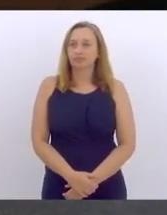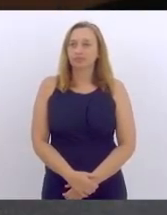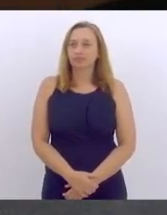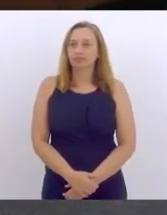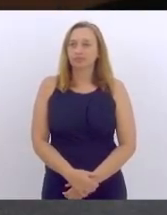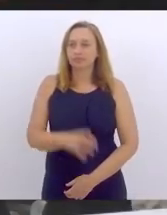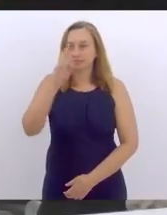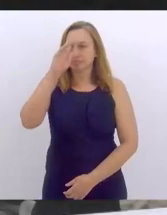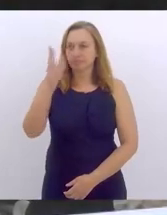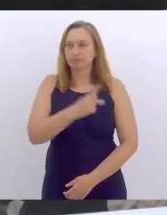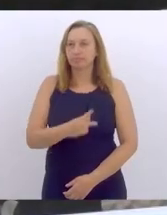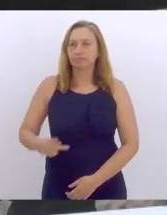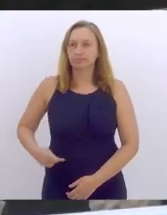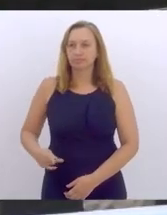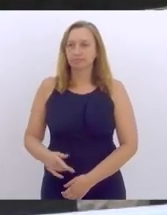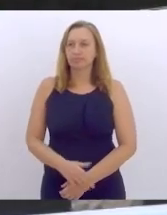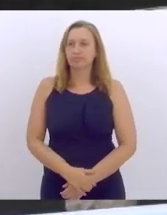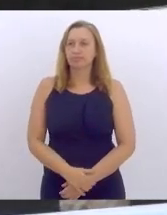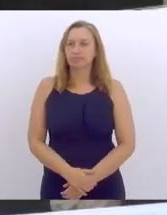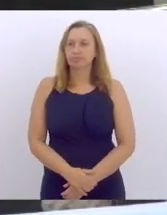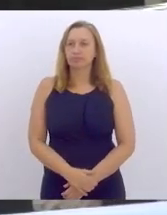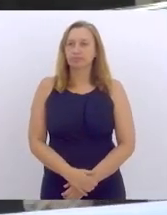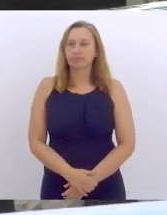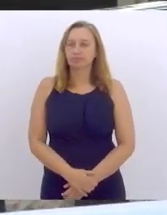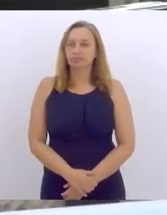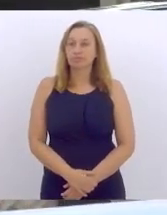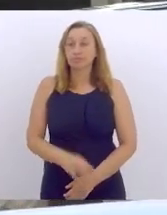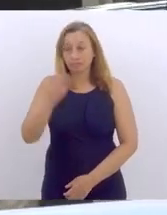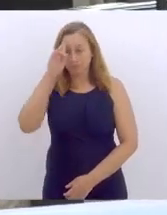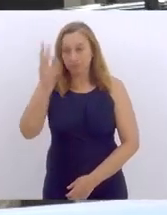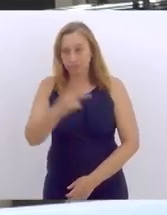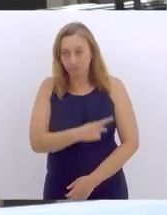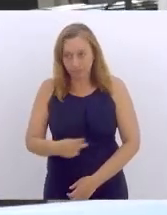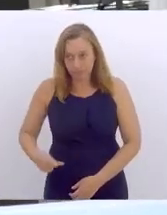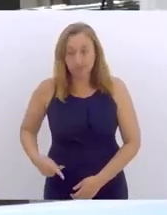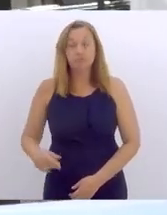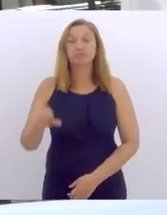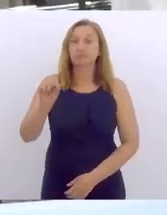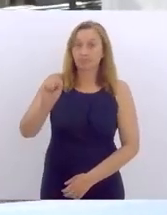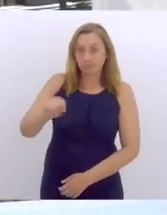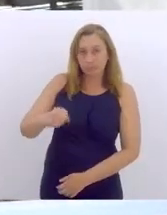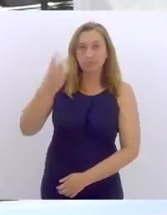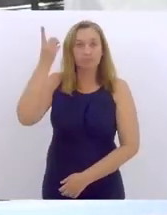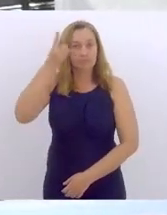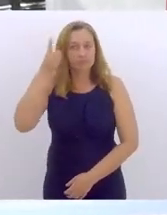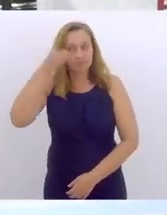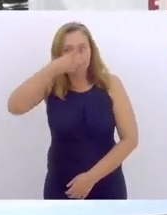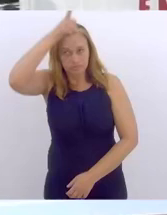Senhor presidente. Sim. Senhor presidente. Sim, deputado Luiz.